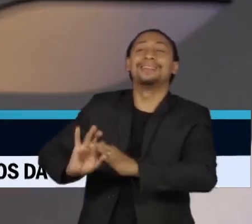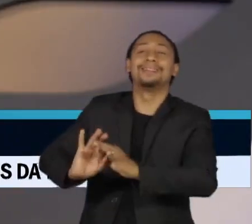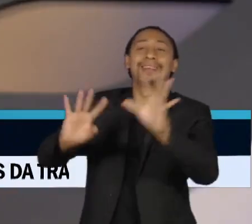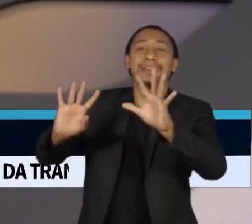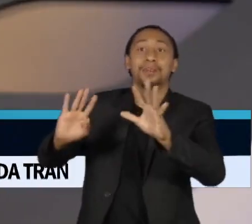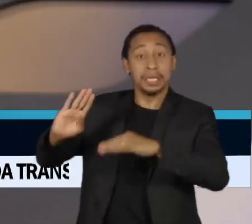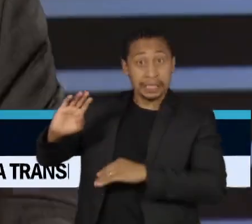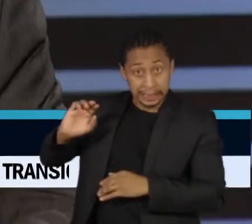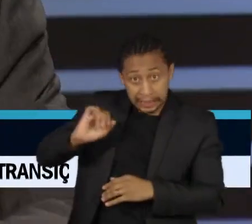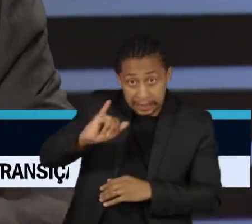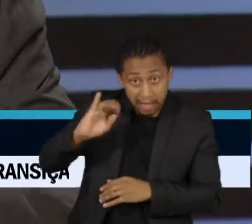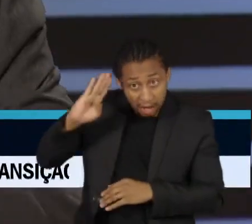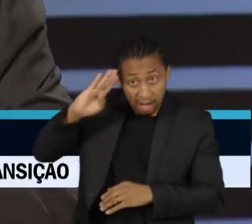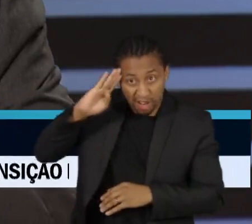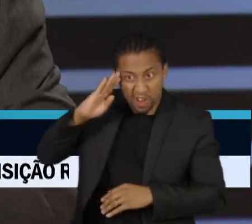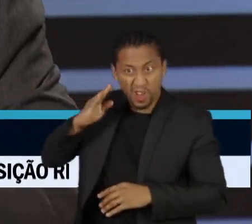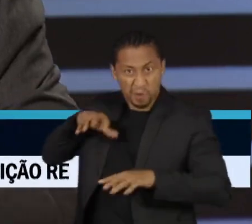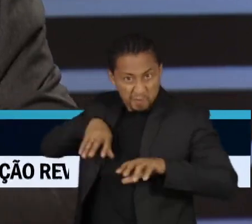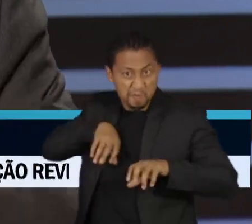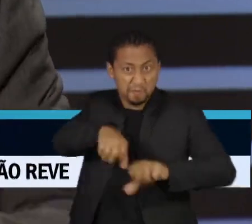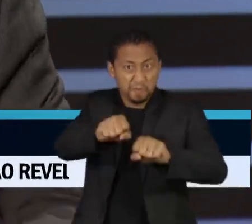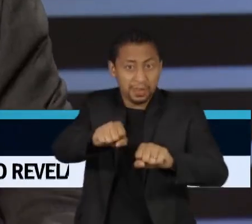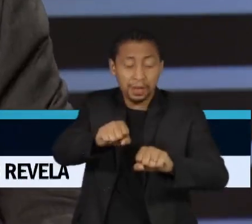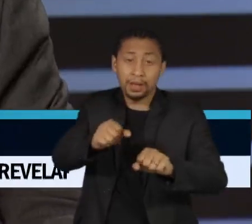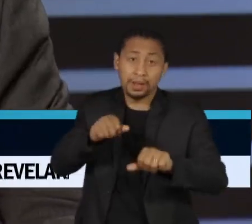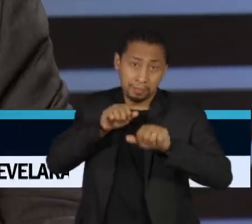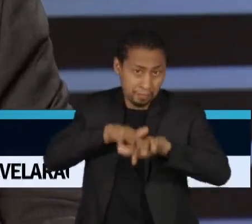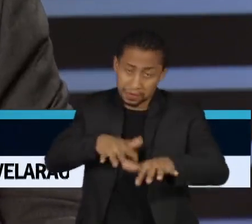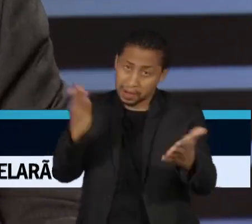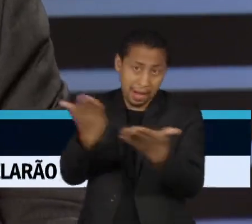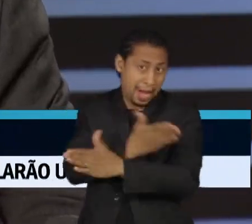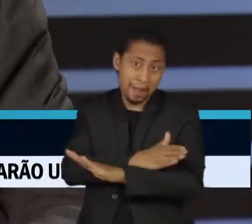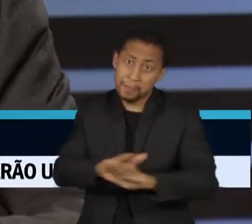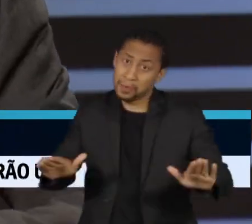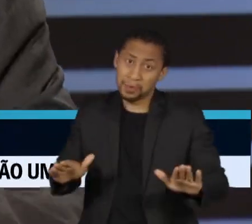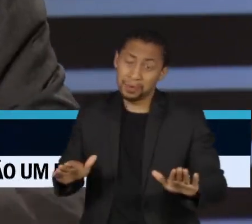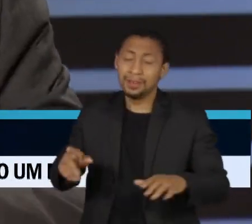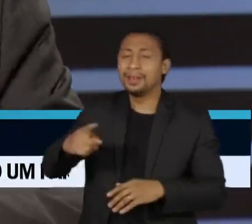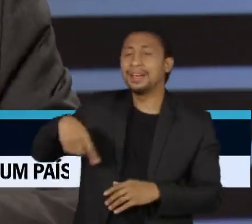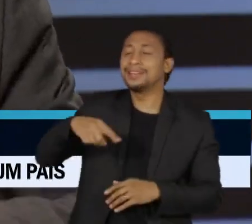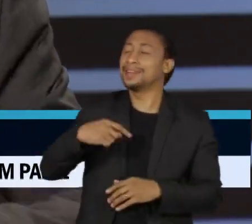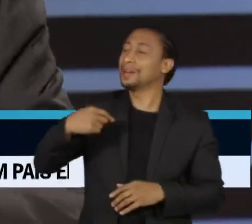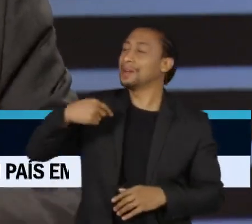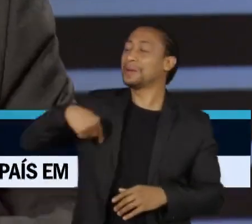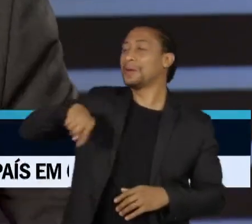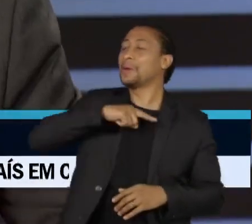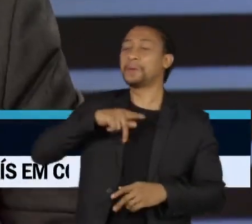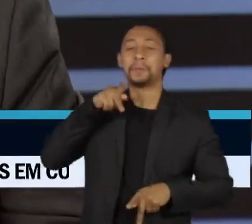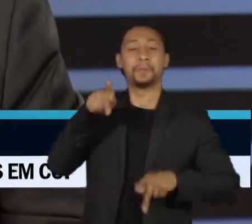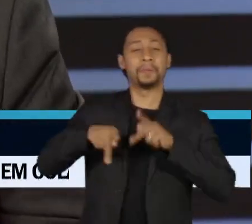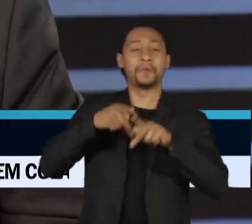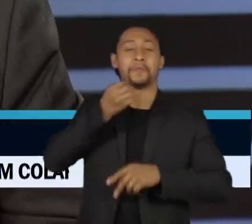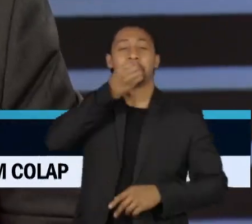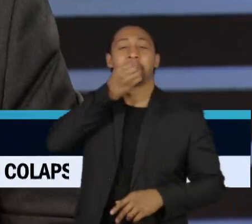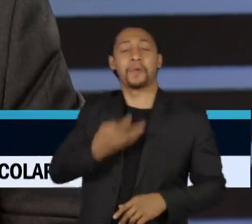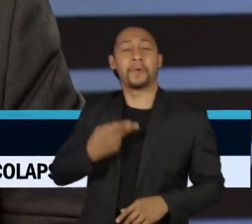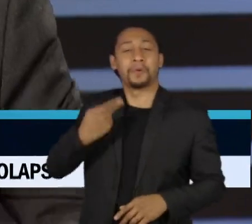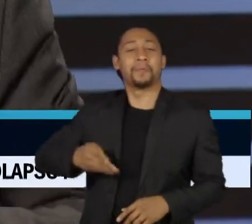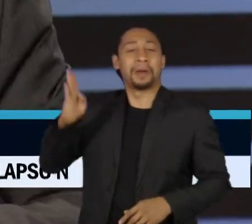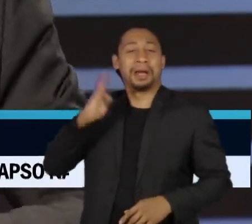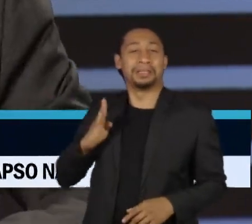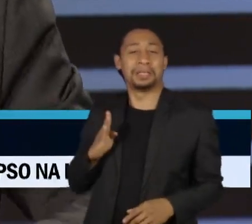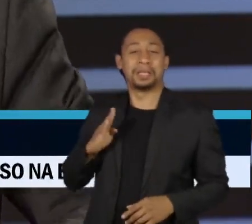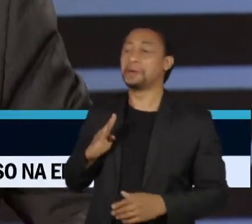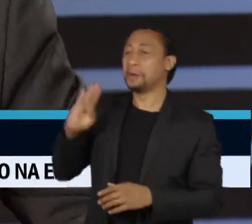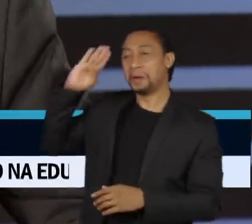pessoas, elas acham o quê? Que elas são os bons brasileiros. E que com isso jamais acontecerá com elas,